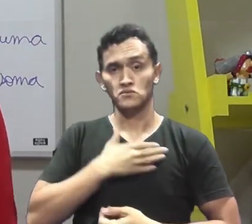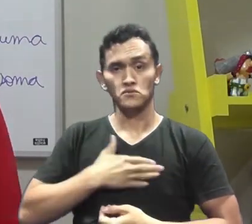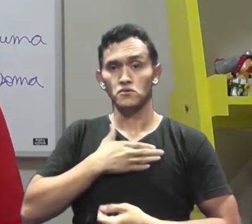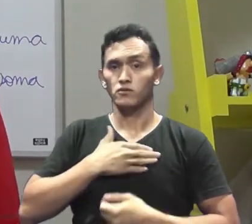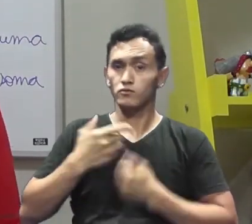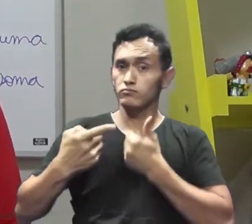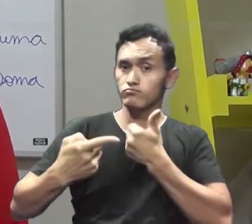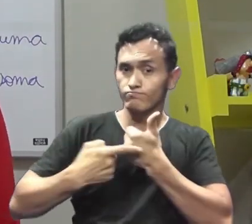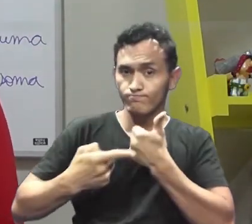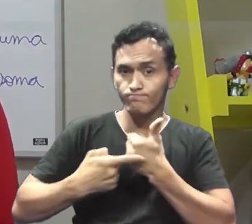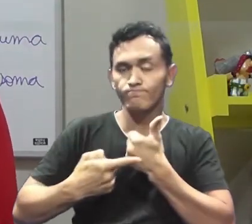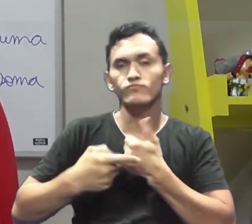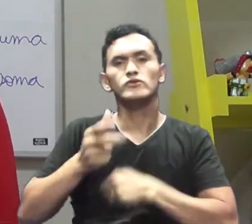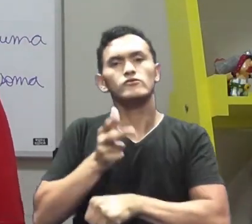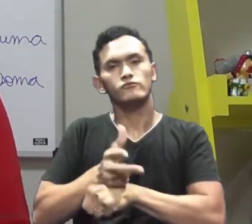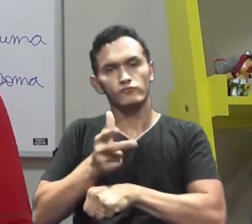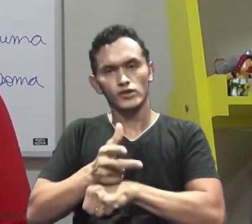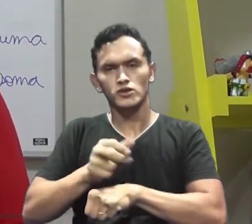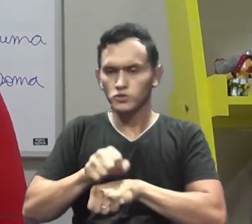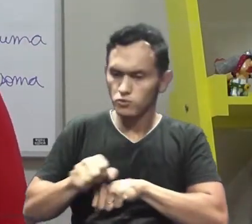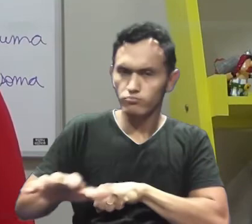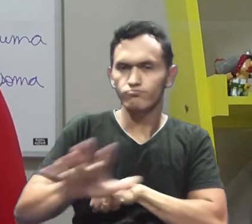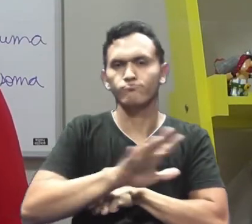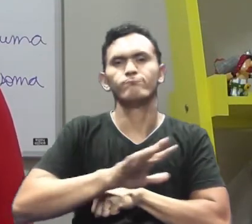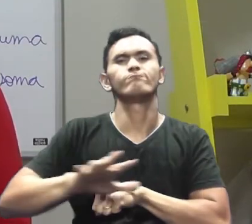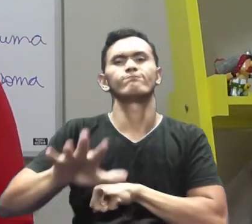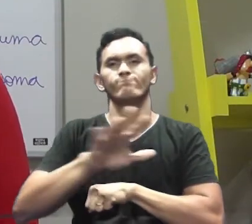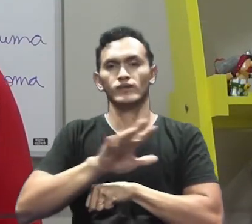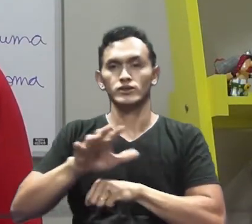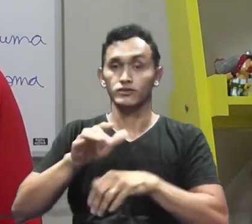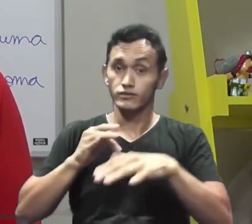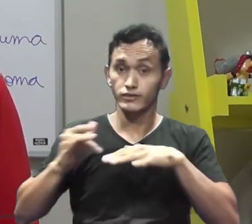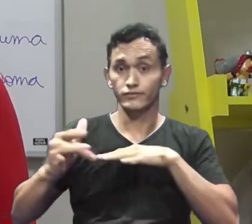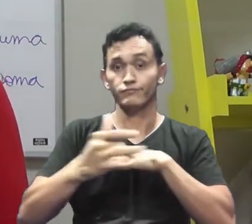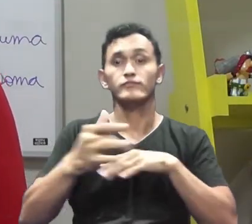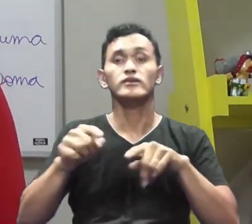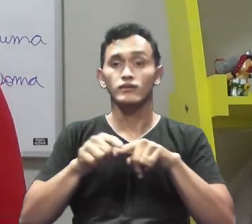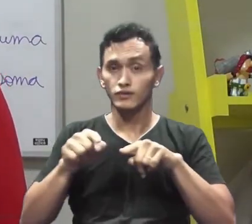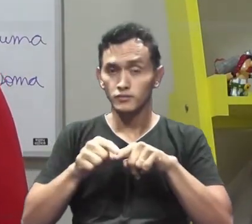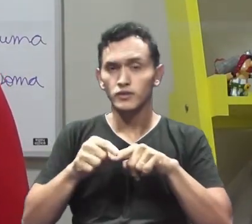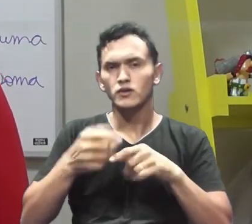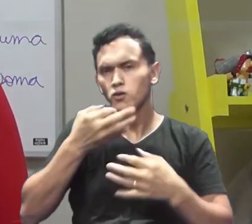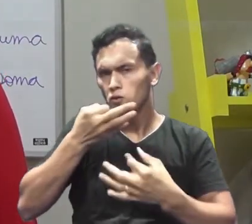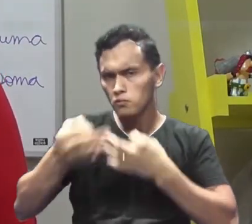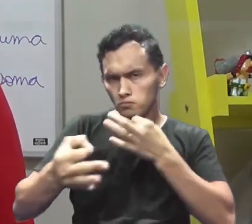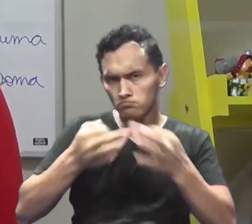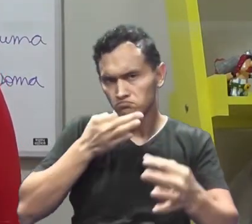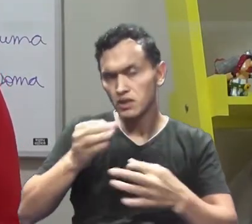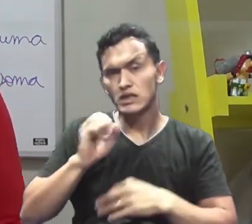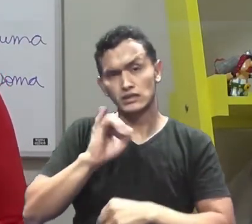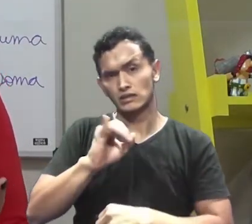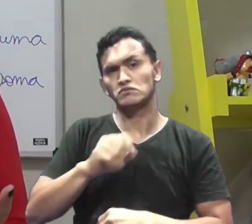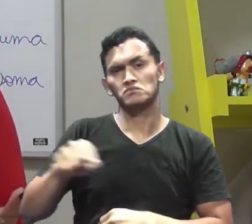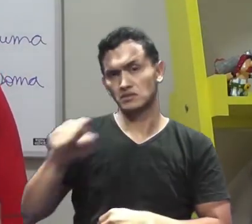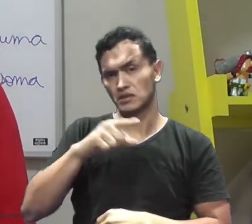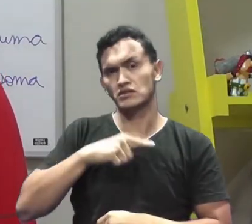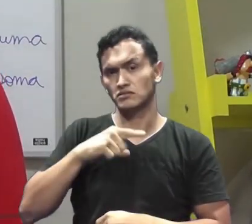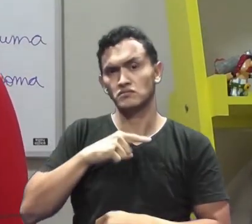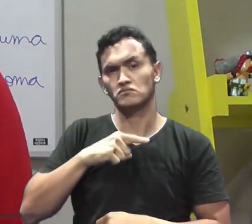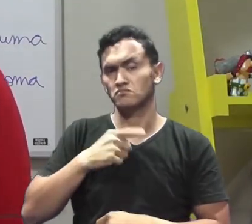vídeo, compartilhe nas redes, faça algum comentário se você tiver